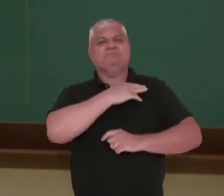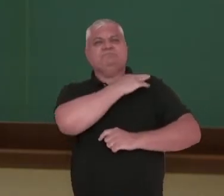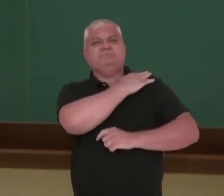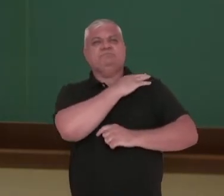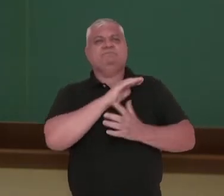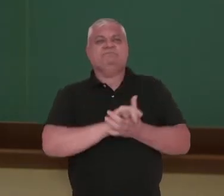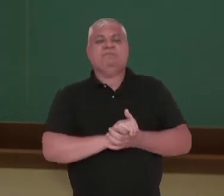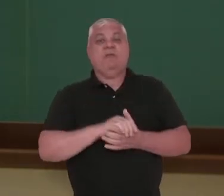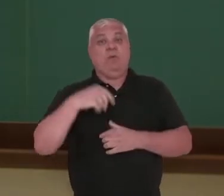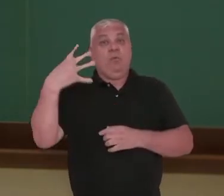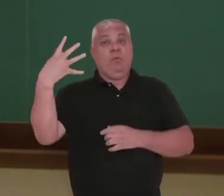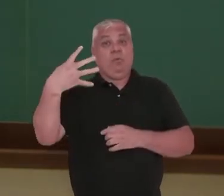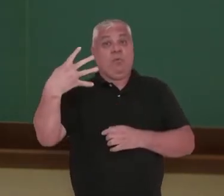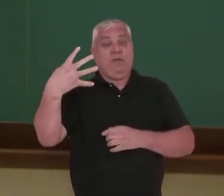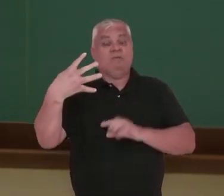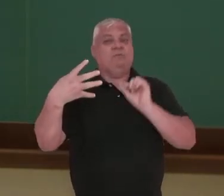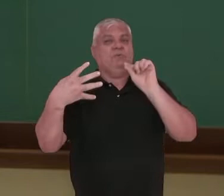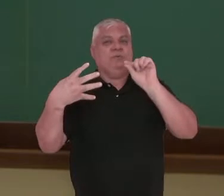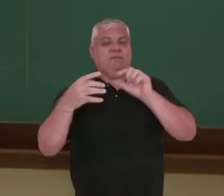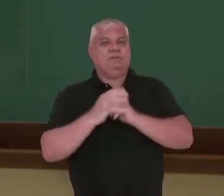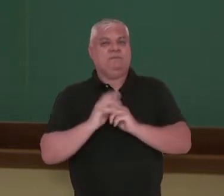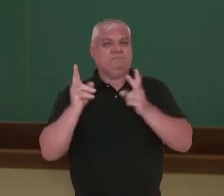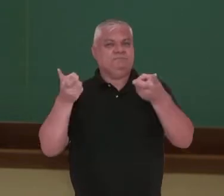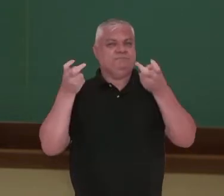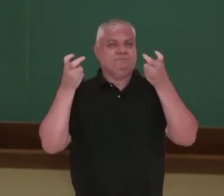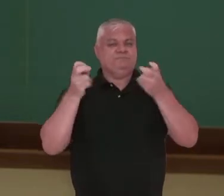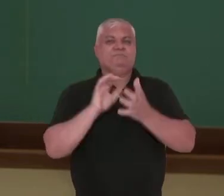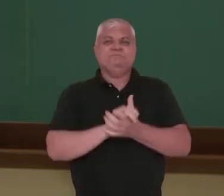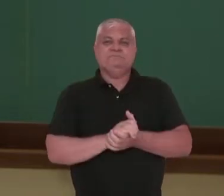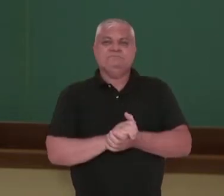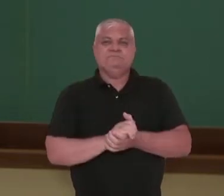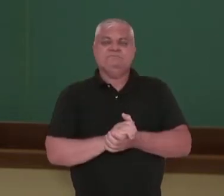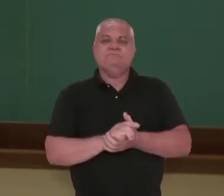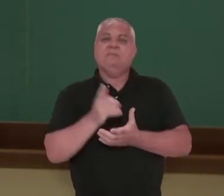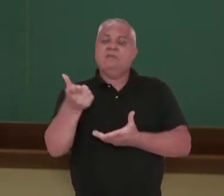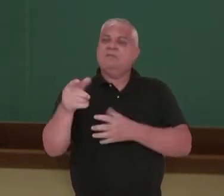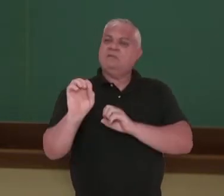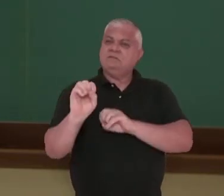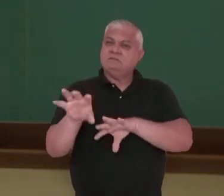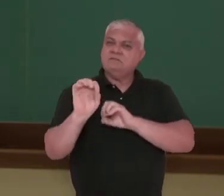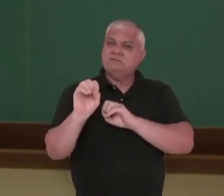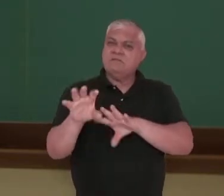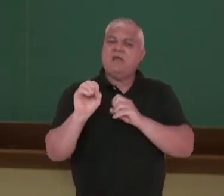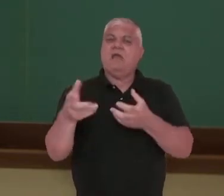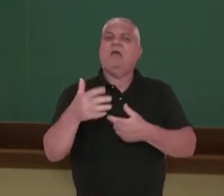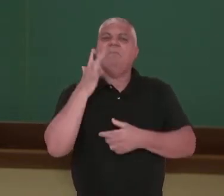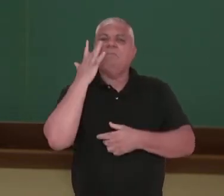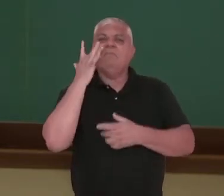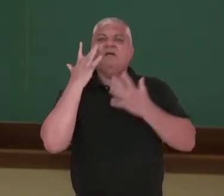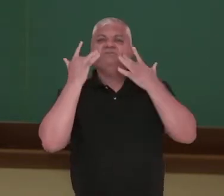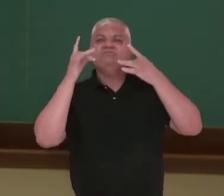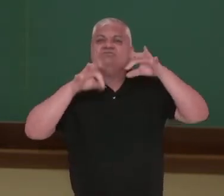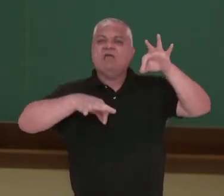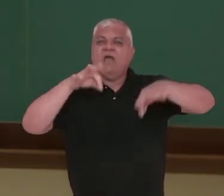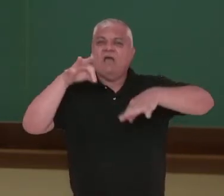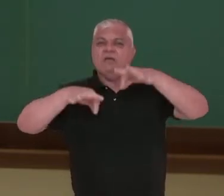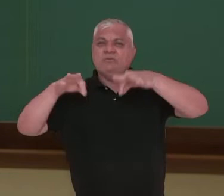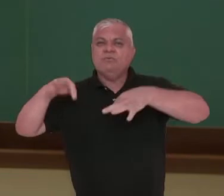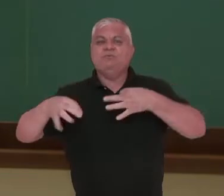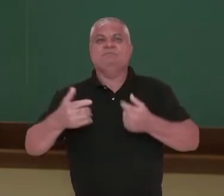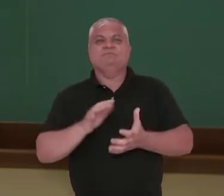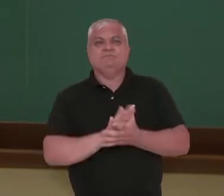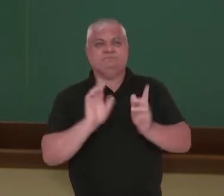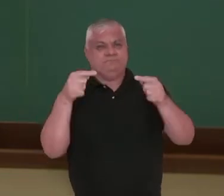E o texto 4, que nós percebemos, foi para ser encenado. É um texto teatral, é um texto